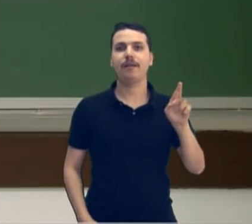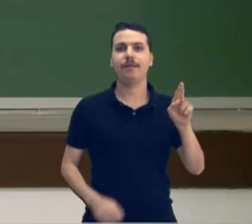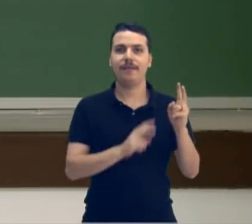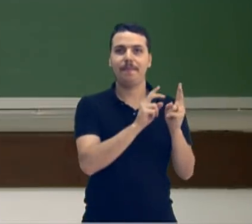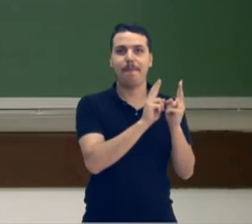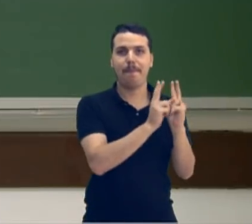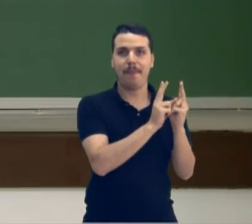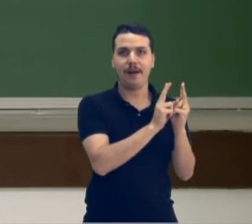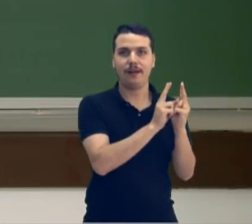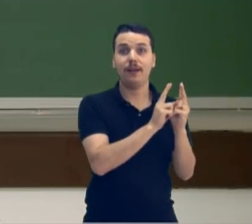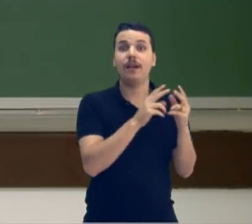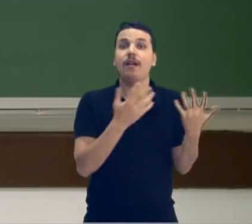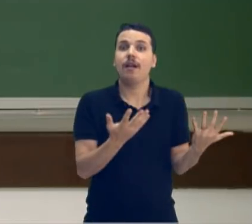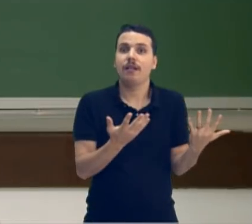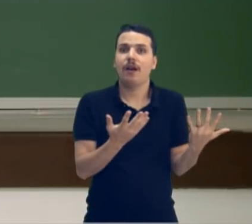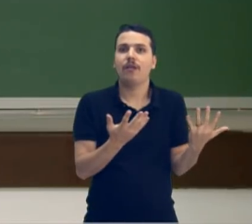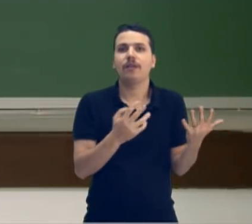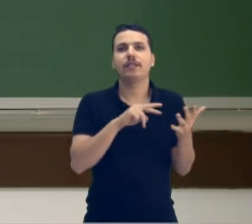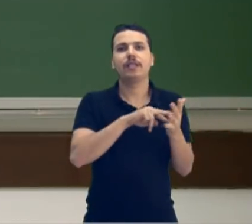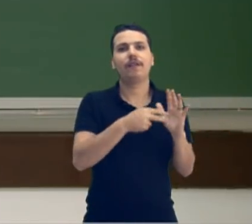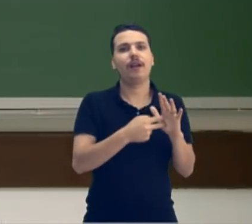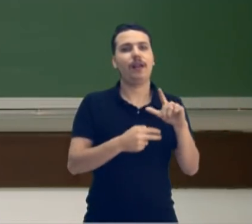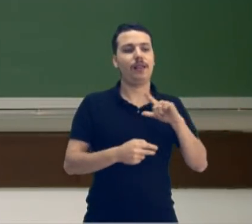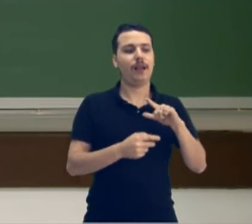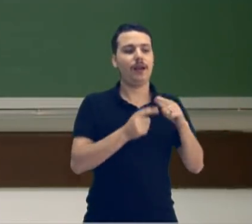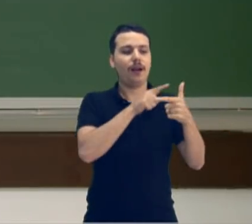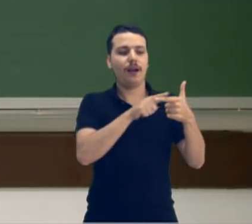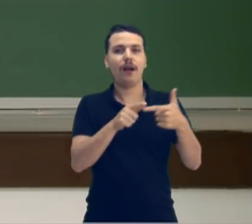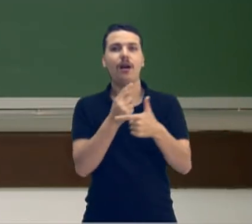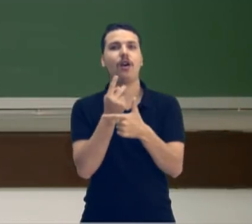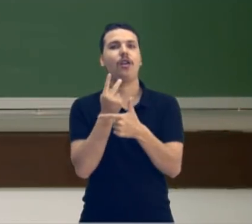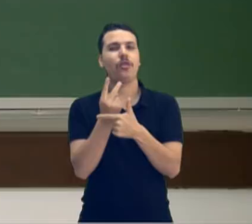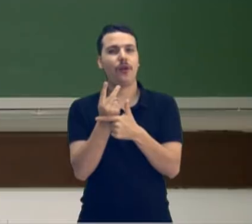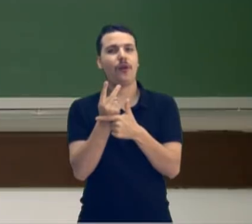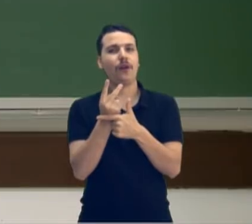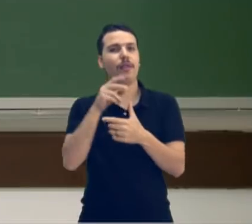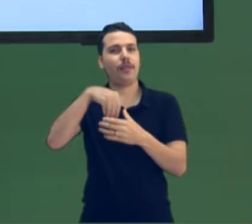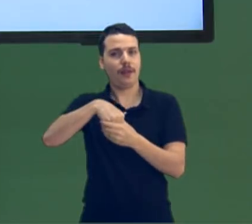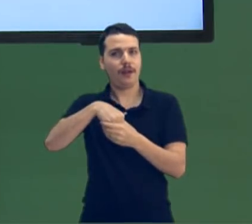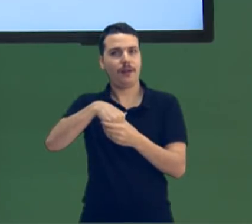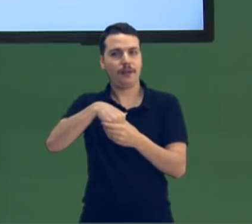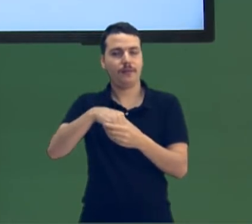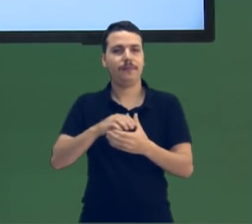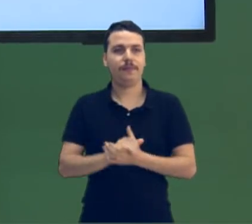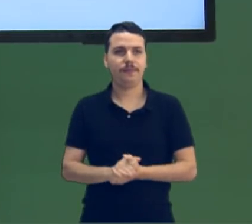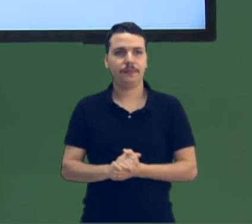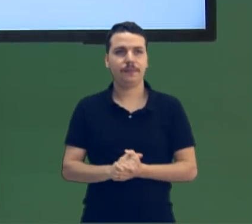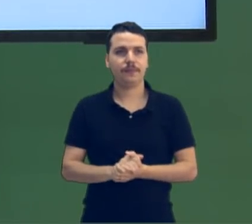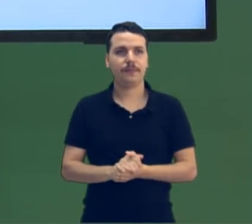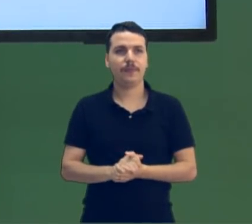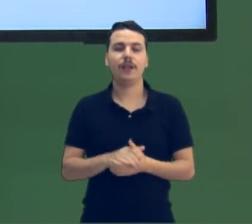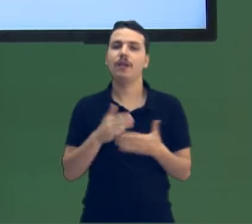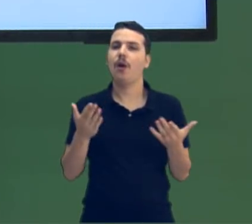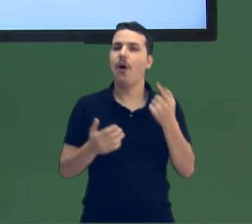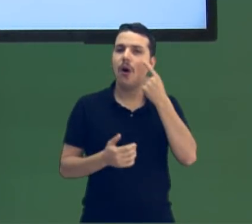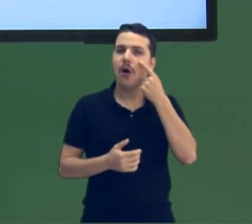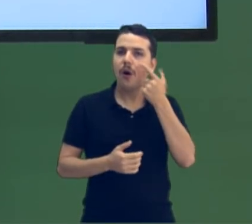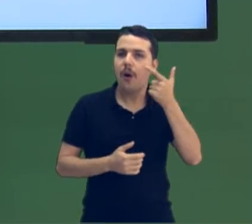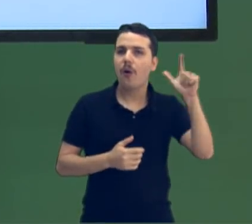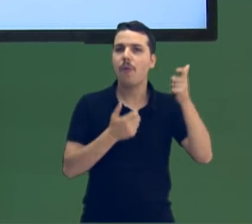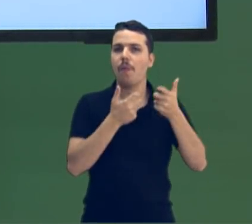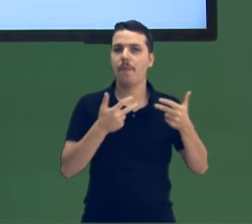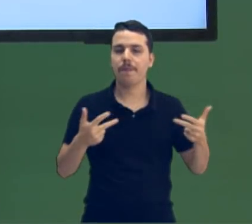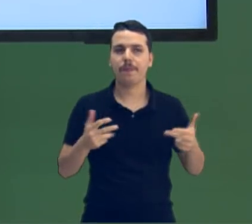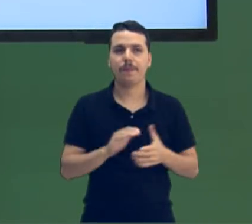já sei que eu vou ter o fator 2. Não é isso? Vamos olhar uma outra coisa. Se eu